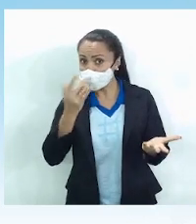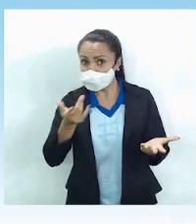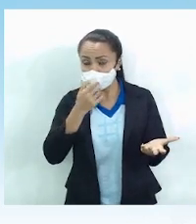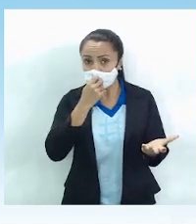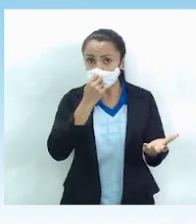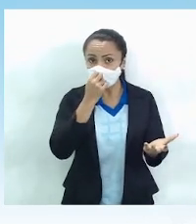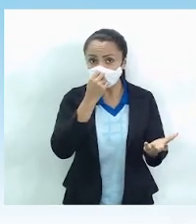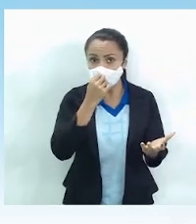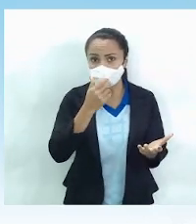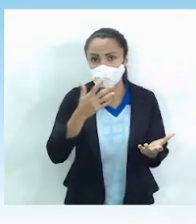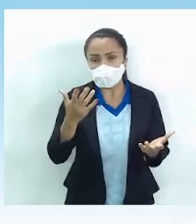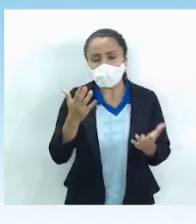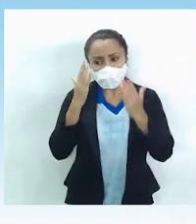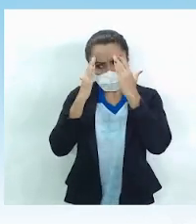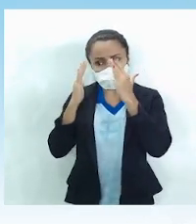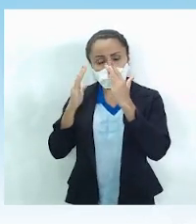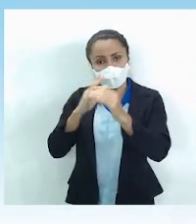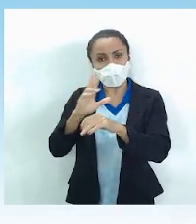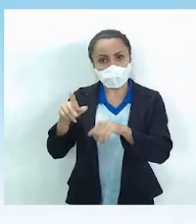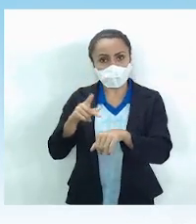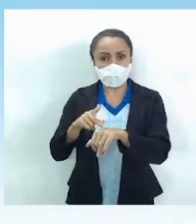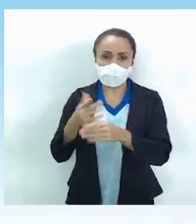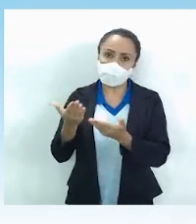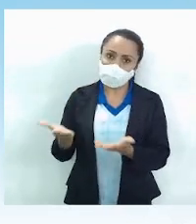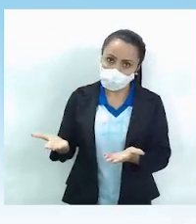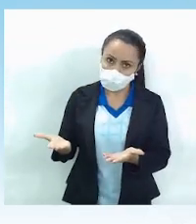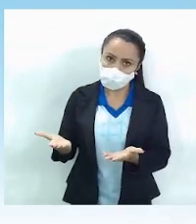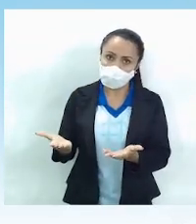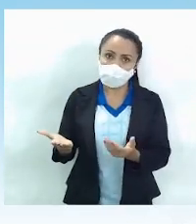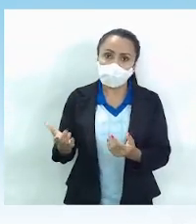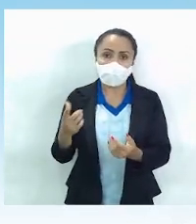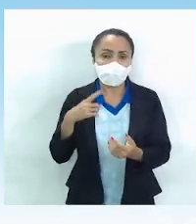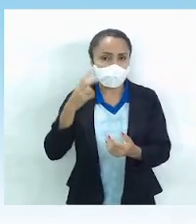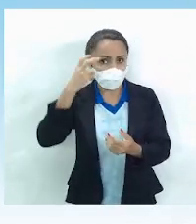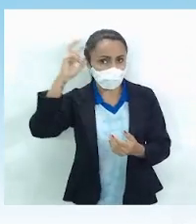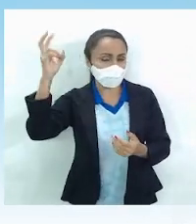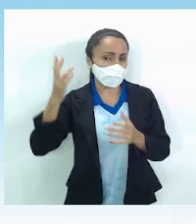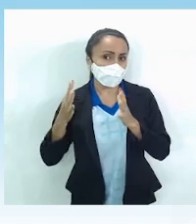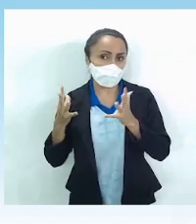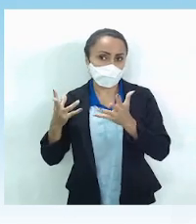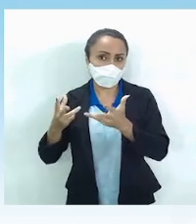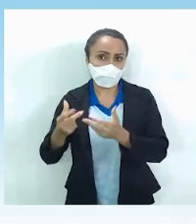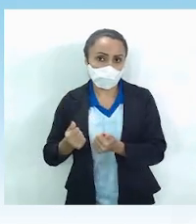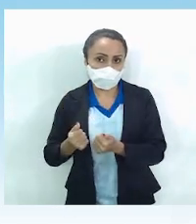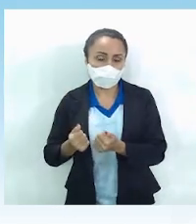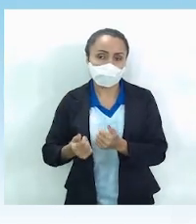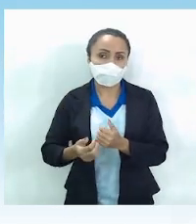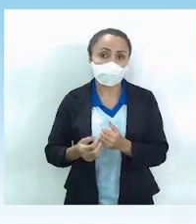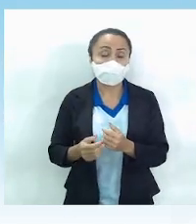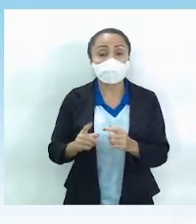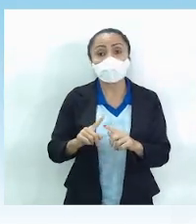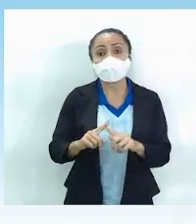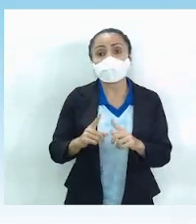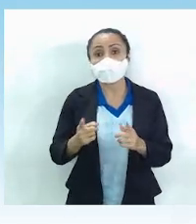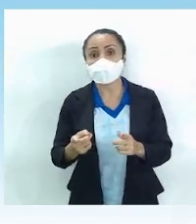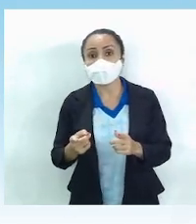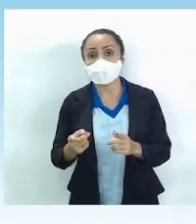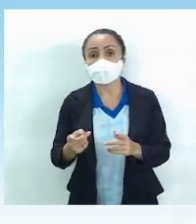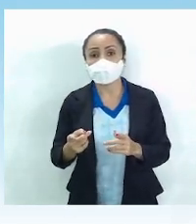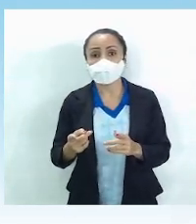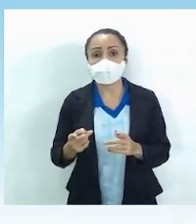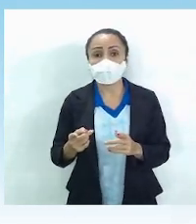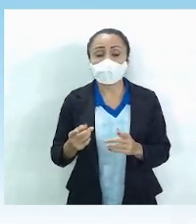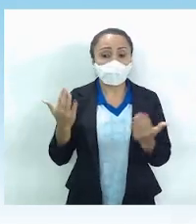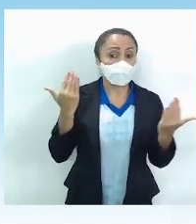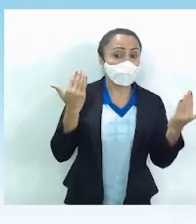não pode, com todo respeito a esses países, logicamente, que eles têm a sua cultura maravilhosa, né? Mas